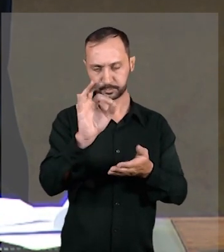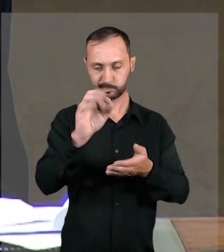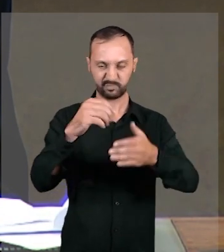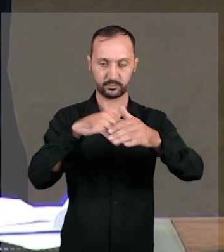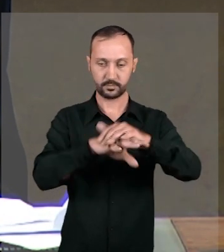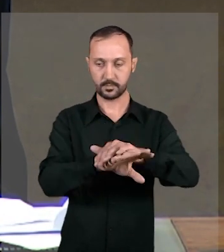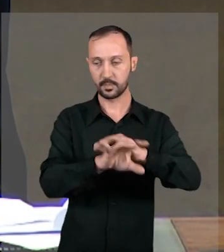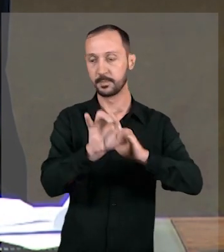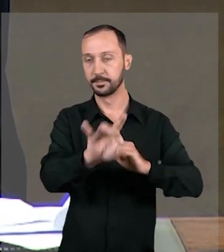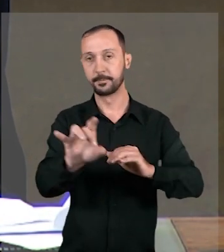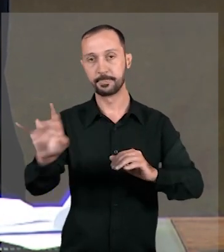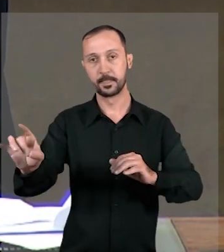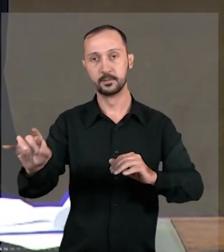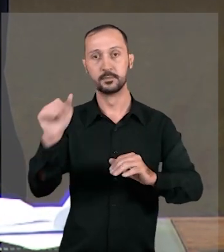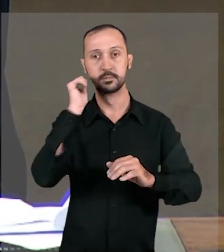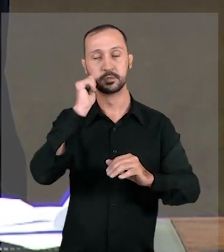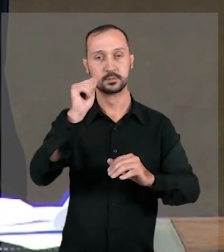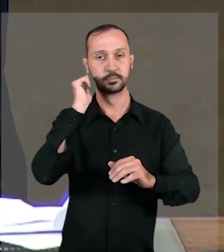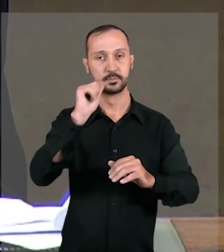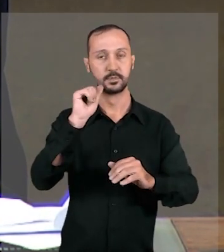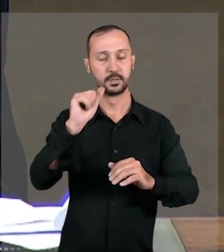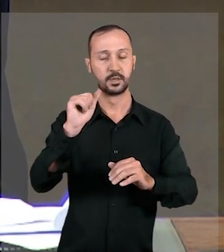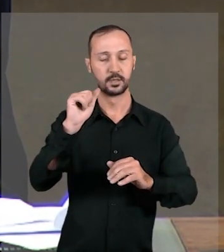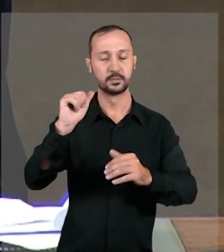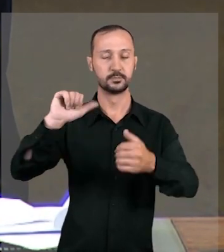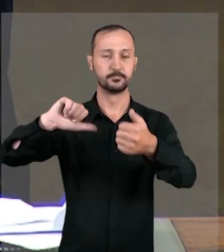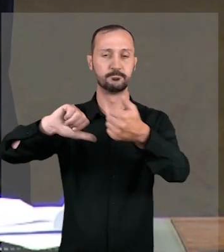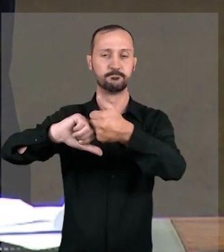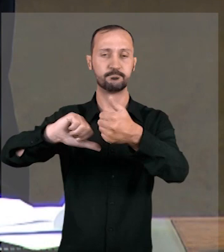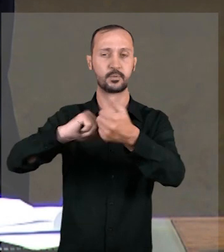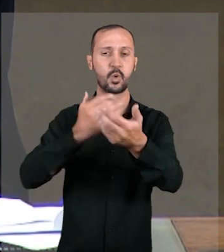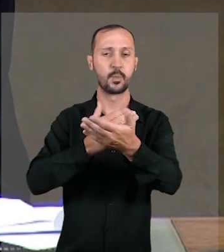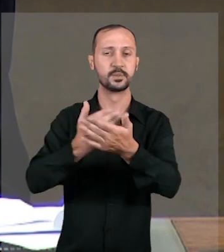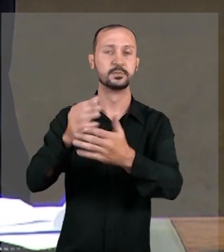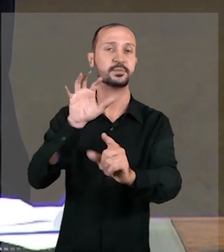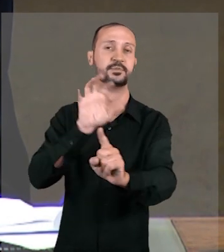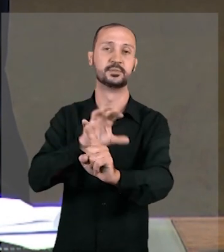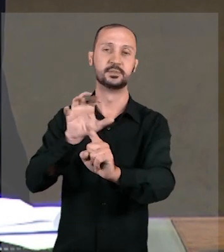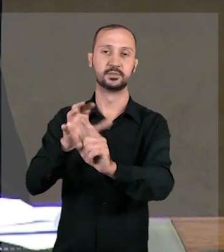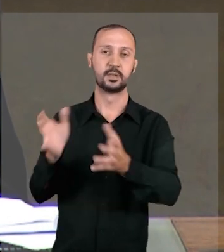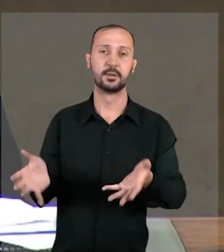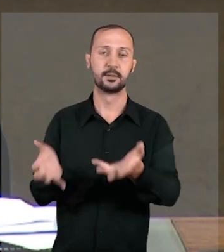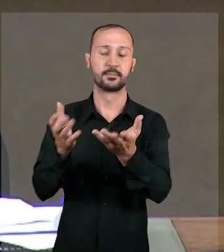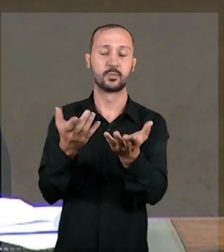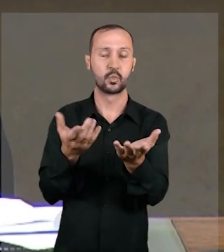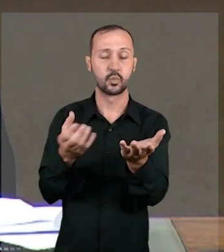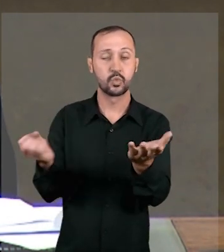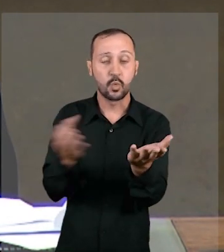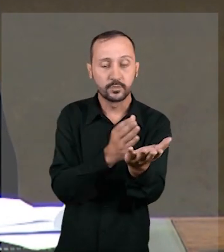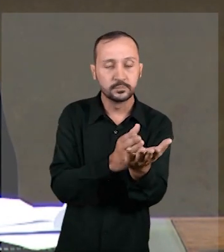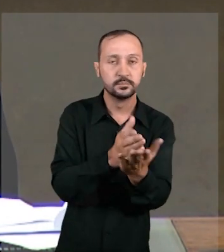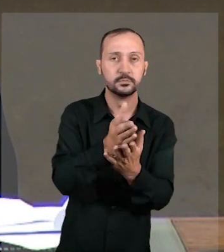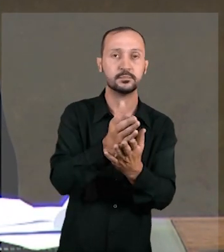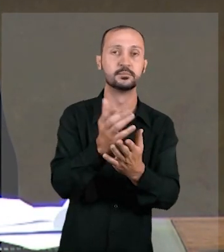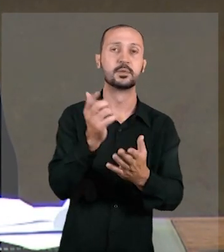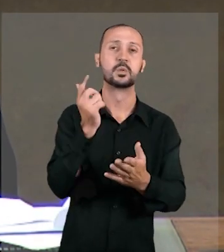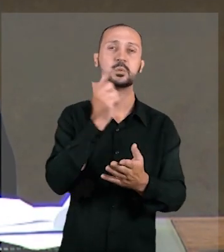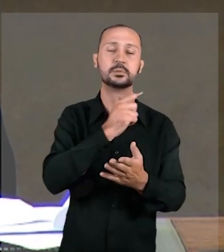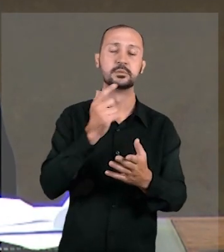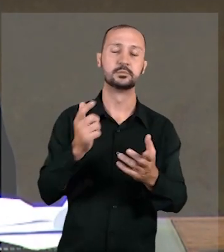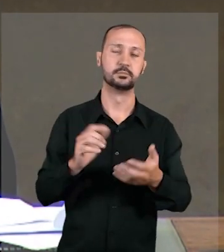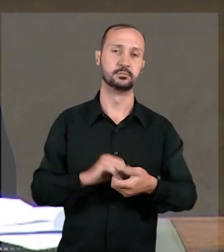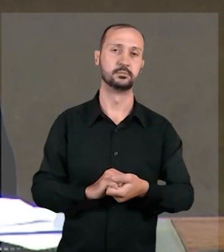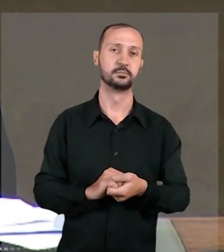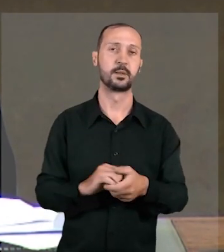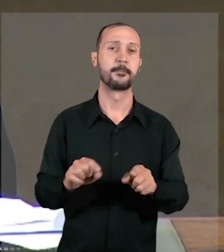para as candidaturas femininas está gerando uma espécie de um backlash, uma reação para tentar suprimir, mas eu